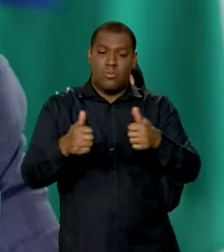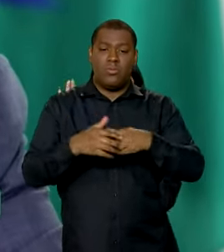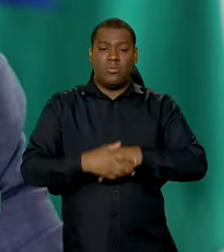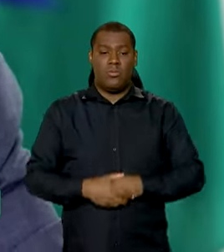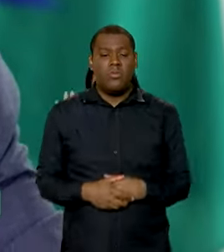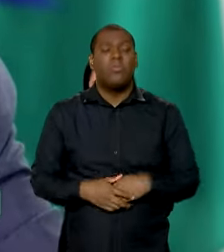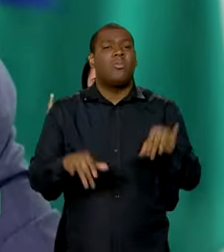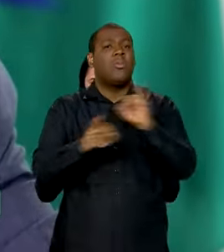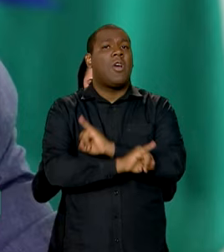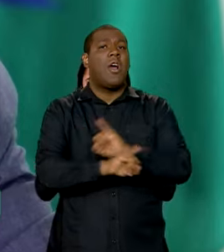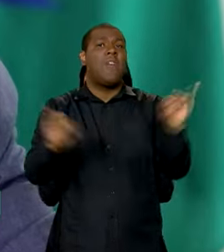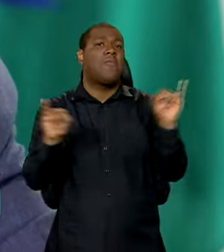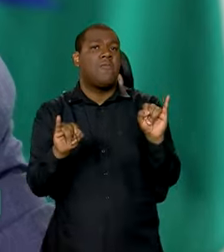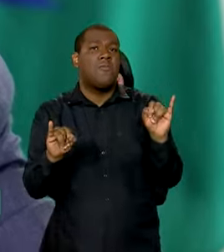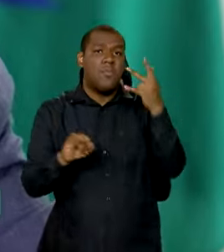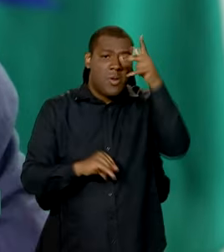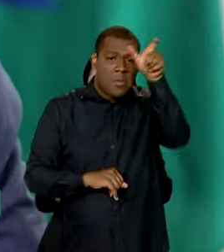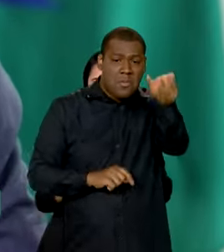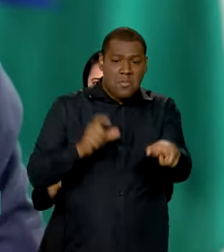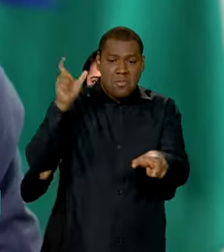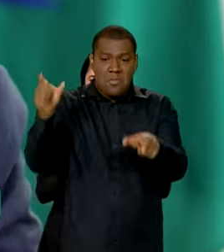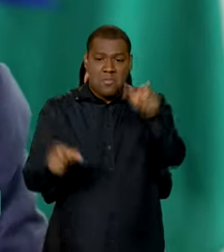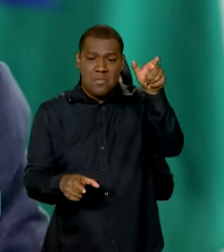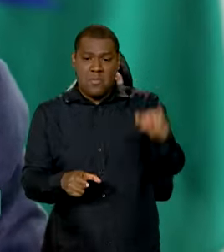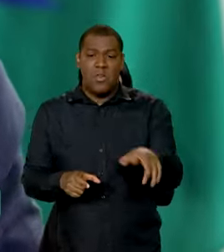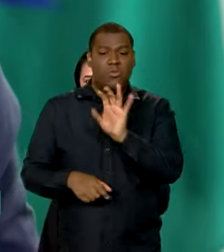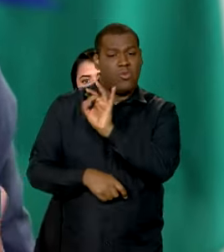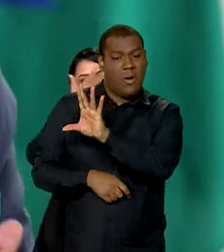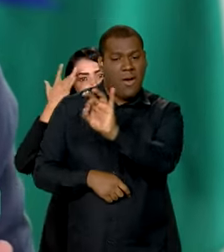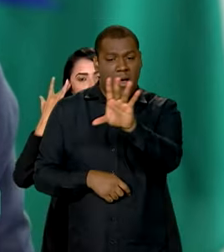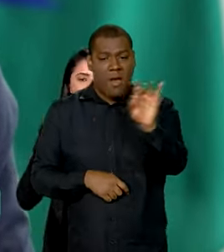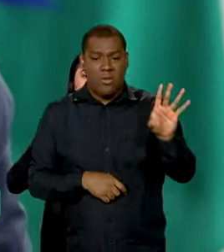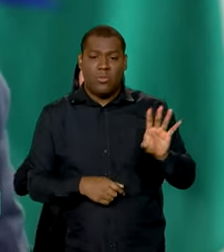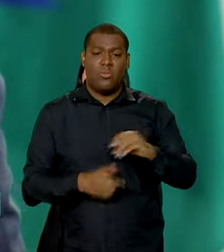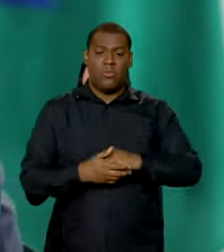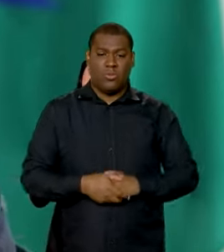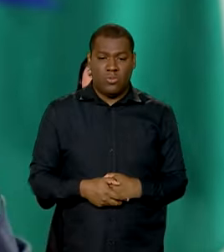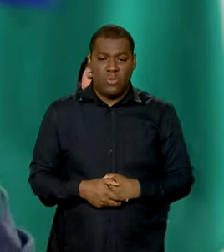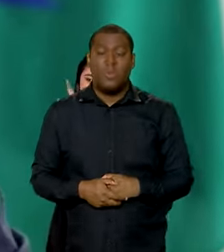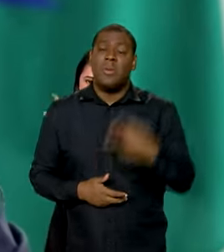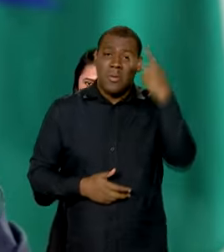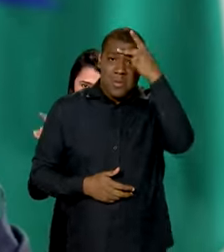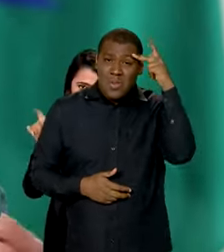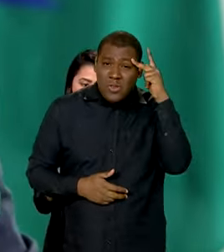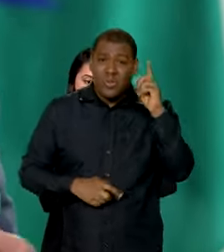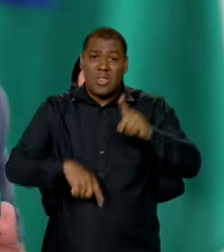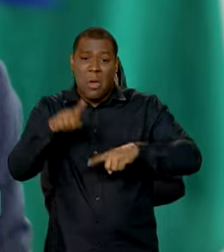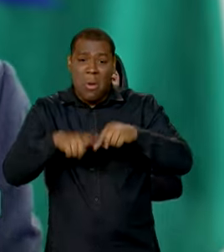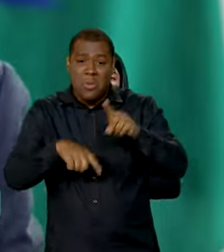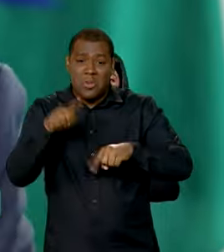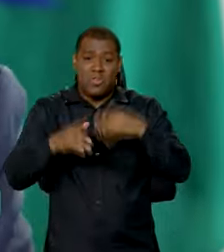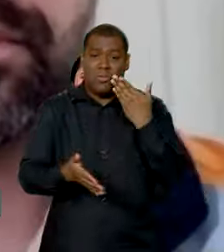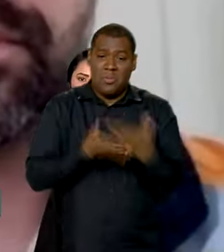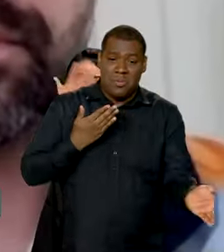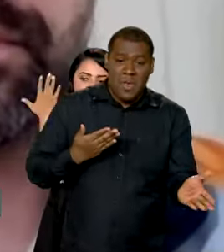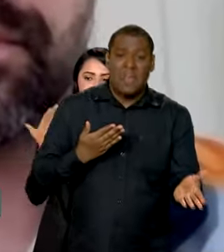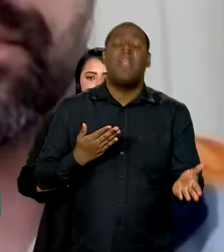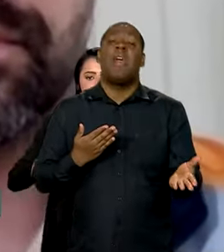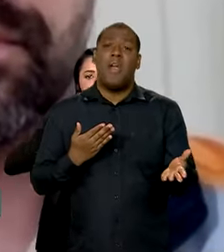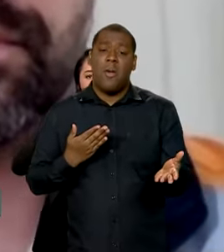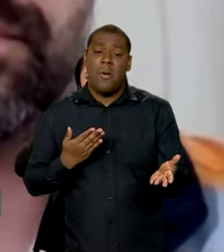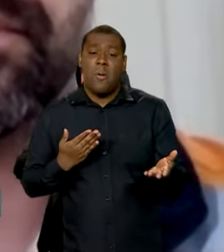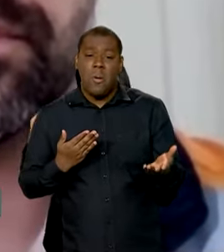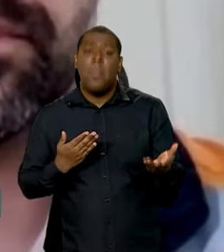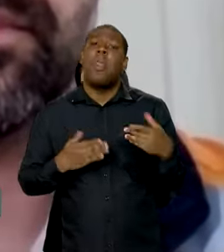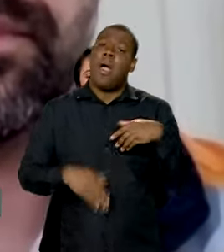medidas para as pessoas físicas, ou seja, o recurso para que as pessoas que perderam suas coisas, que precisam comprar alguma coisa,